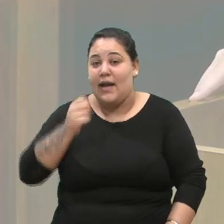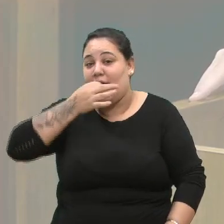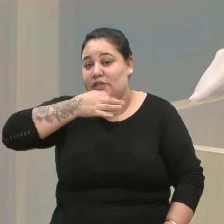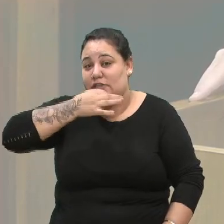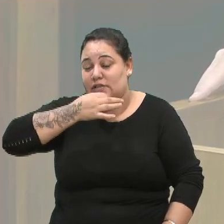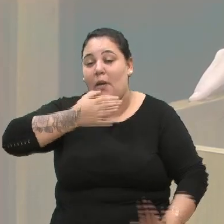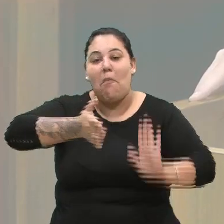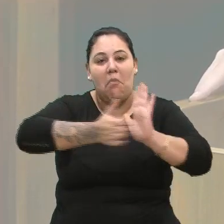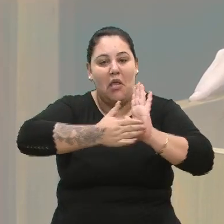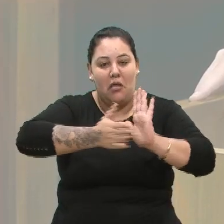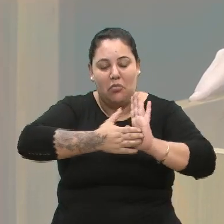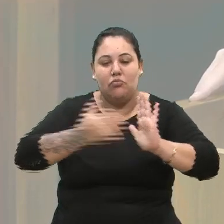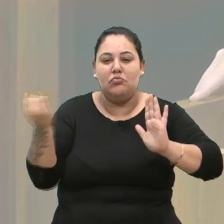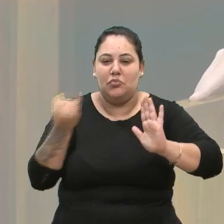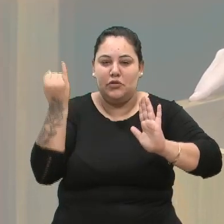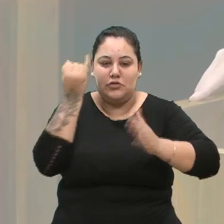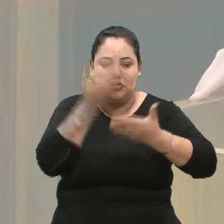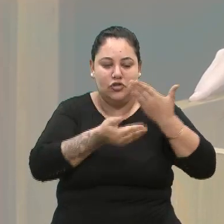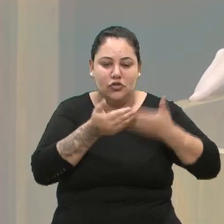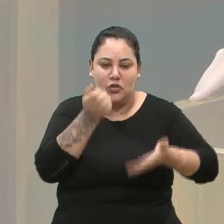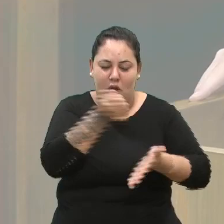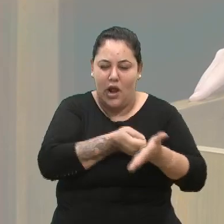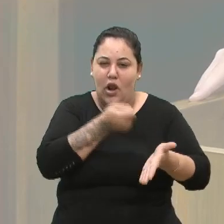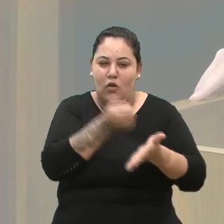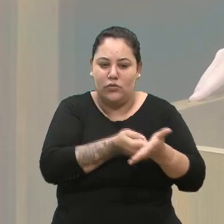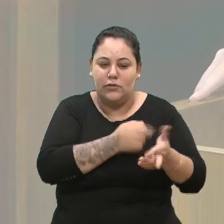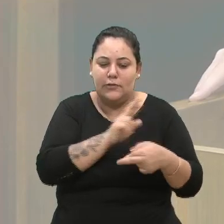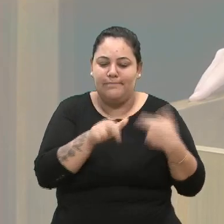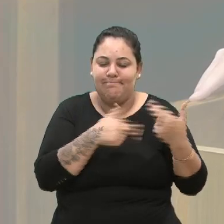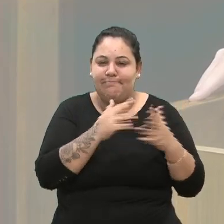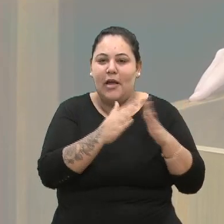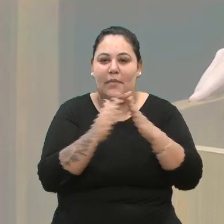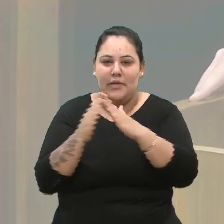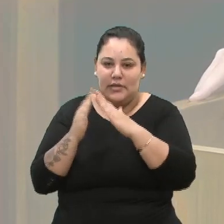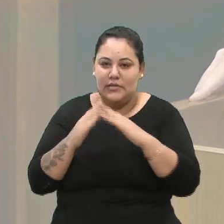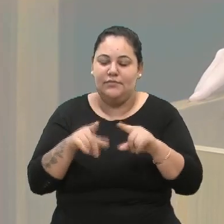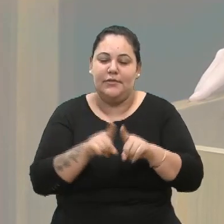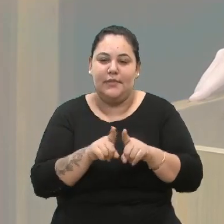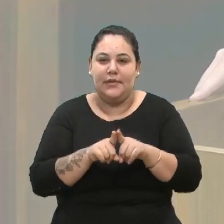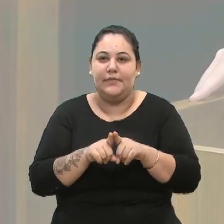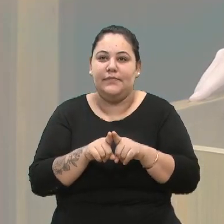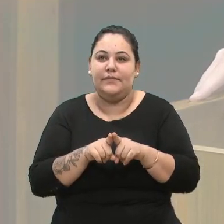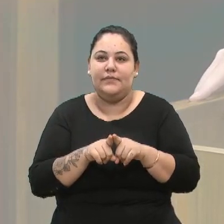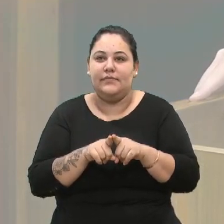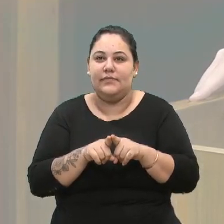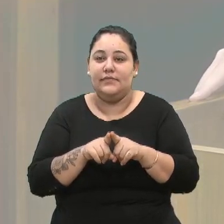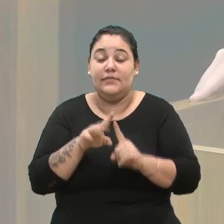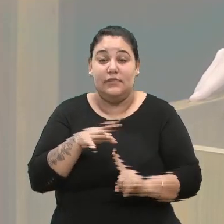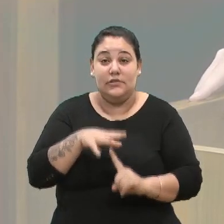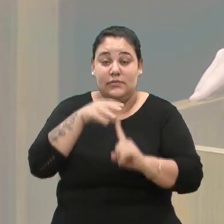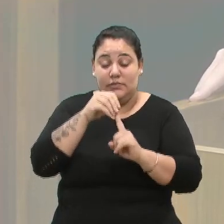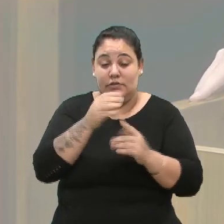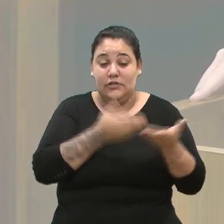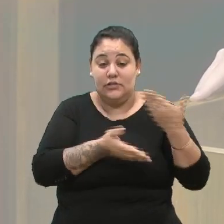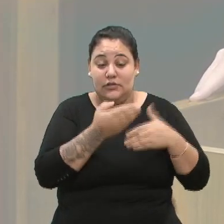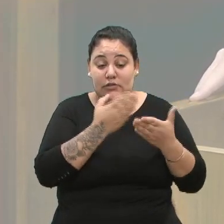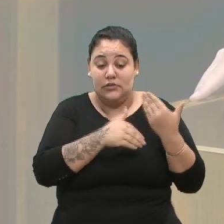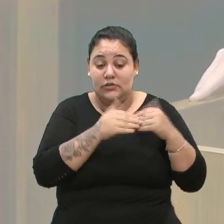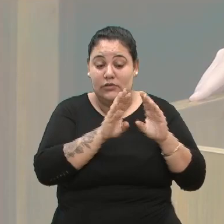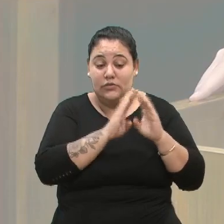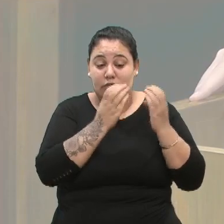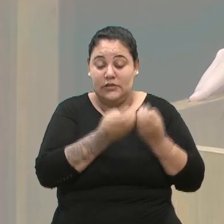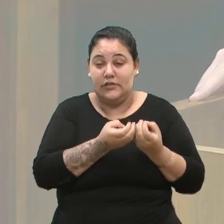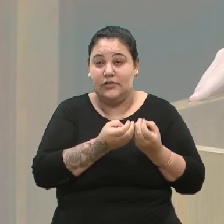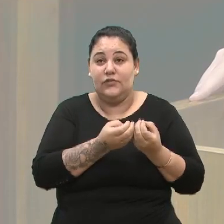essa luta do secretário na questão das habitações, né, principalmente atendendo a comunidade mais